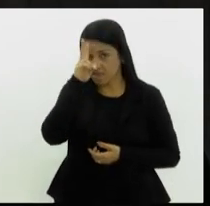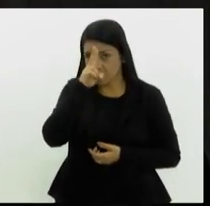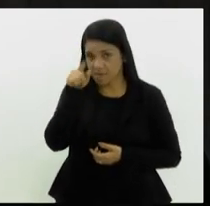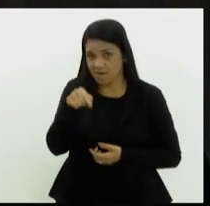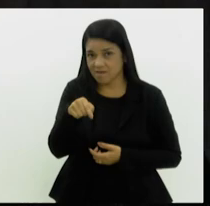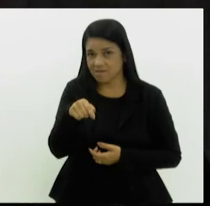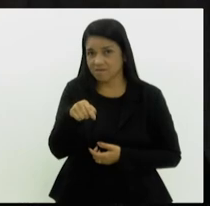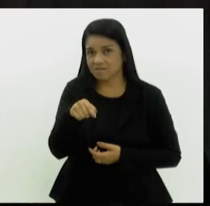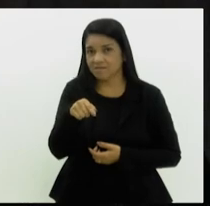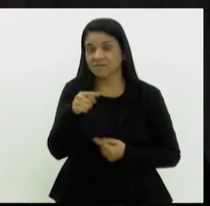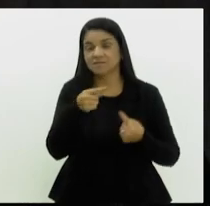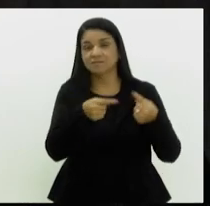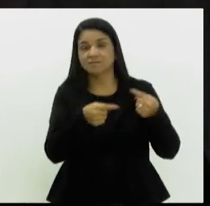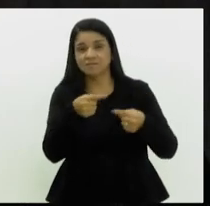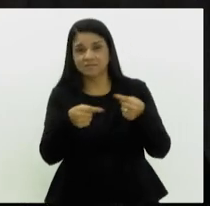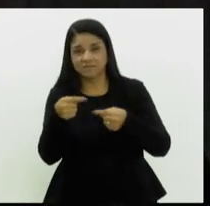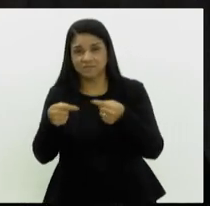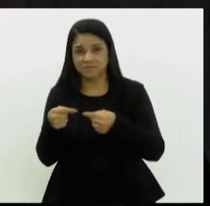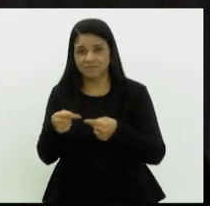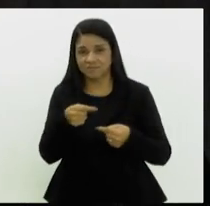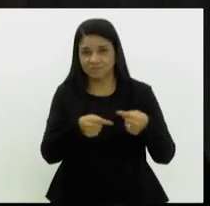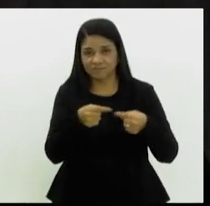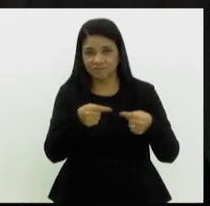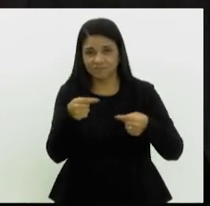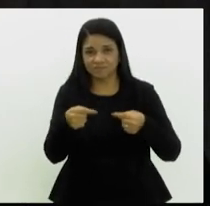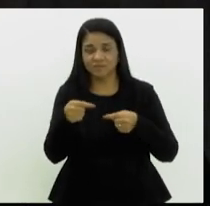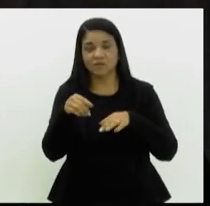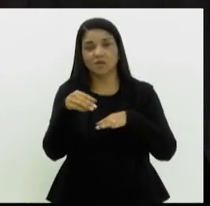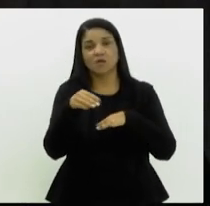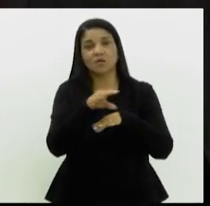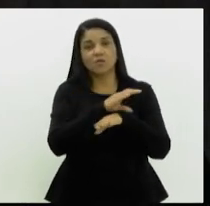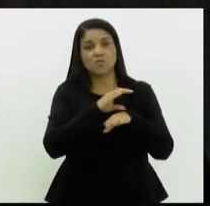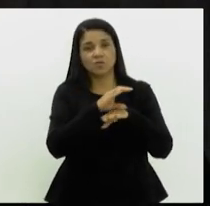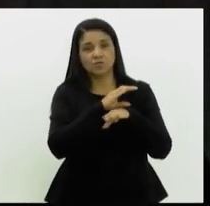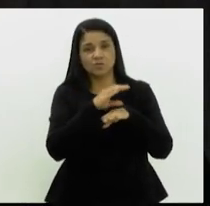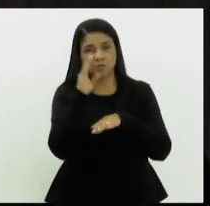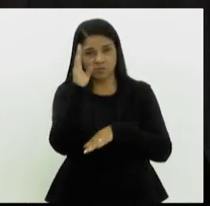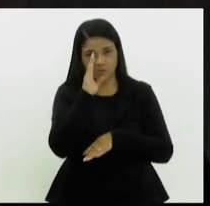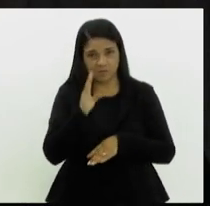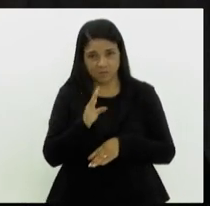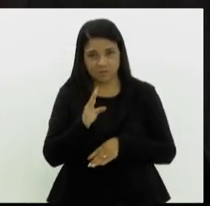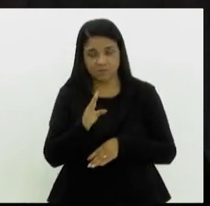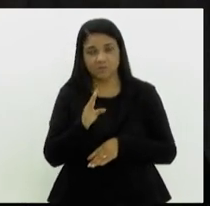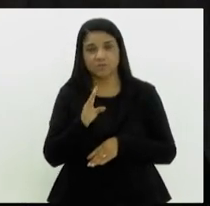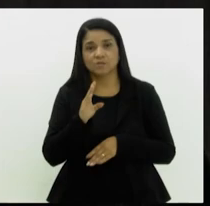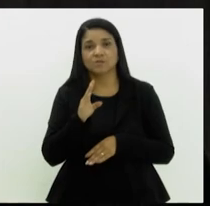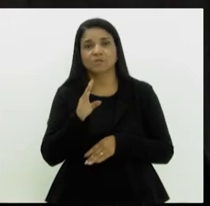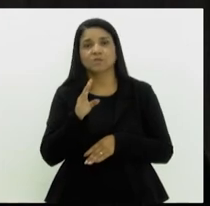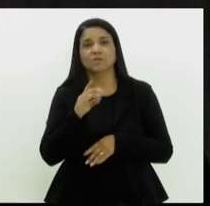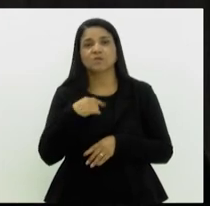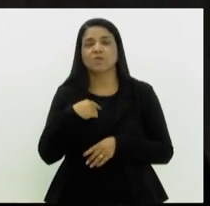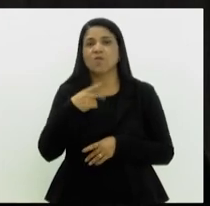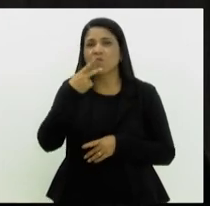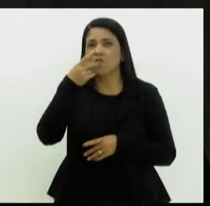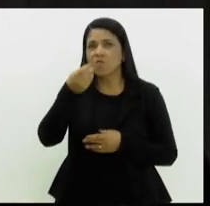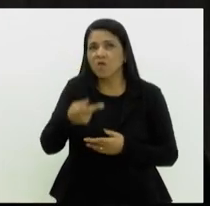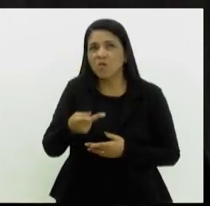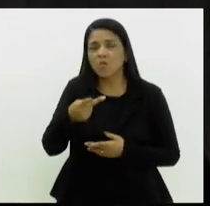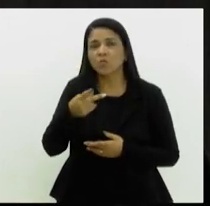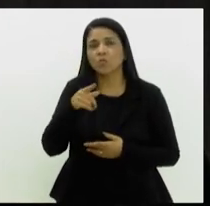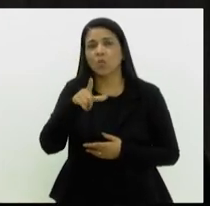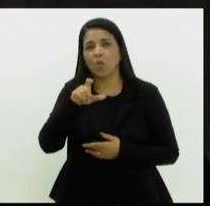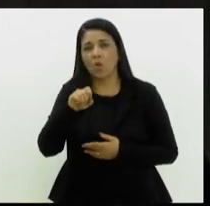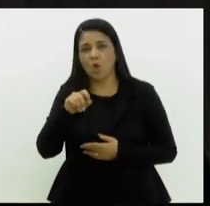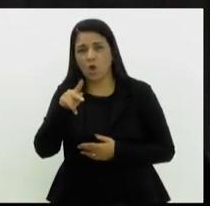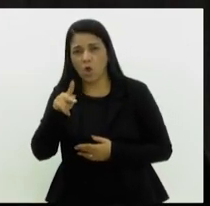lá, quando discutíamos a Constituição brasileira, e falavam do lobby, do batom, das